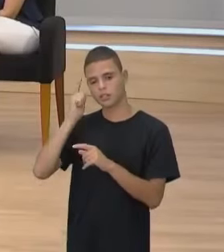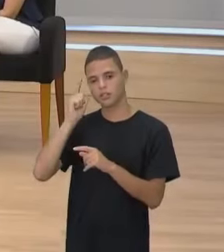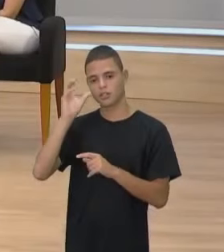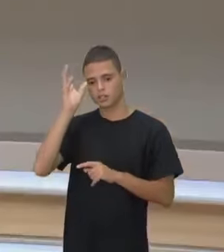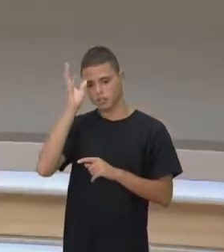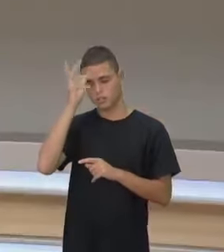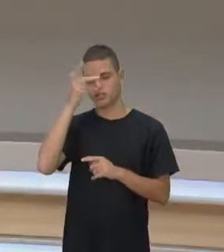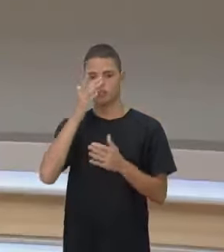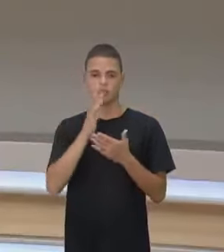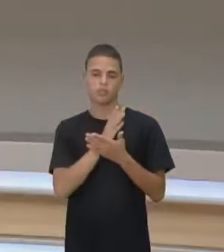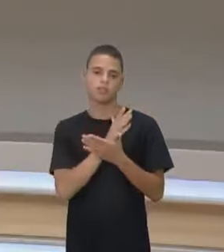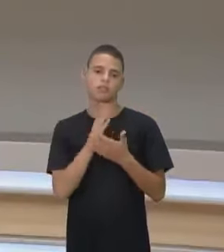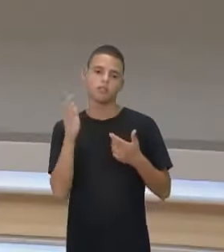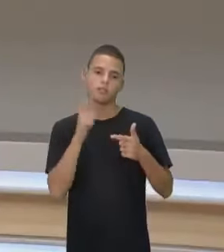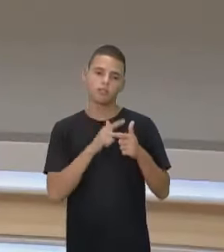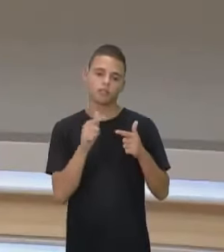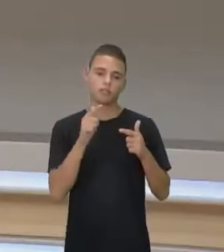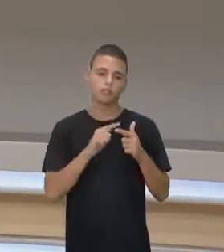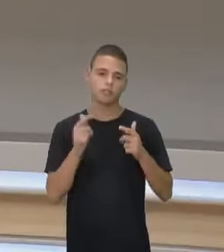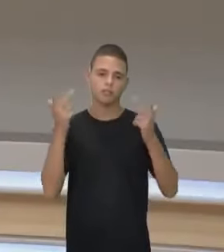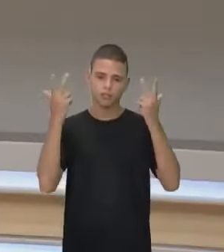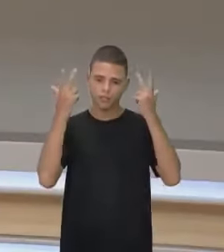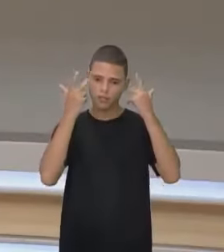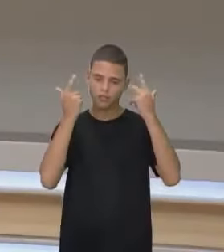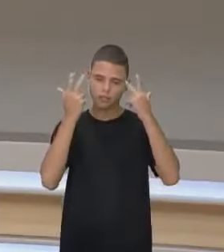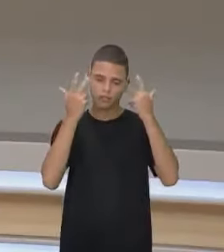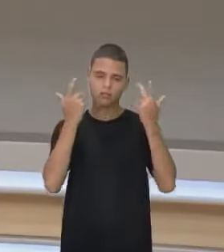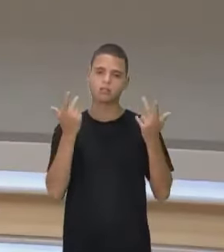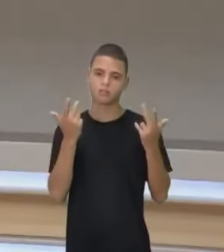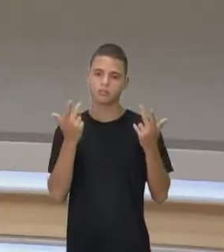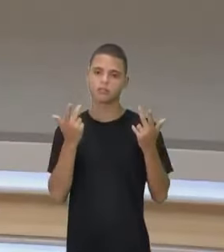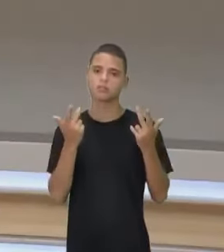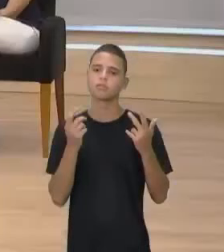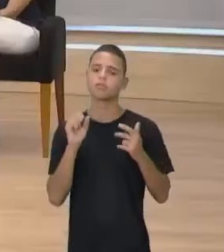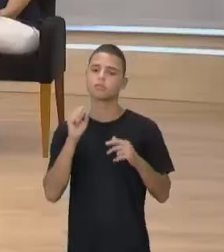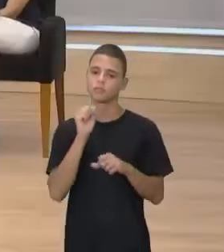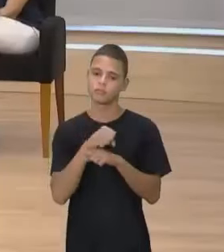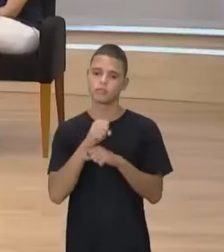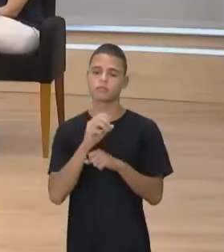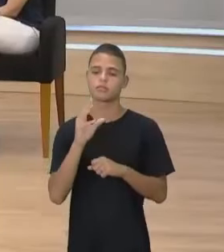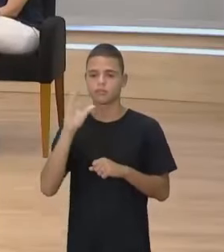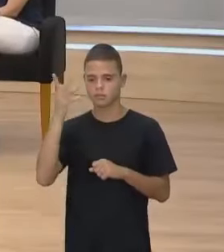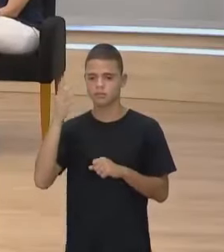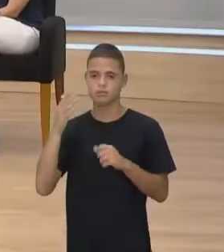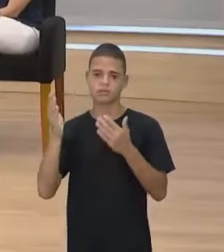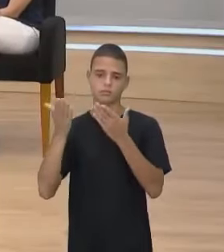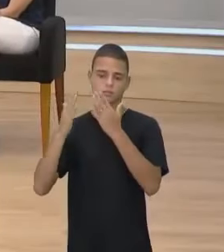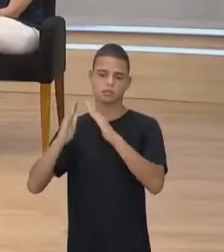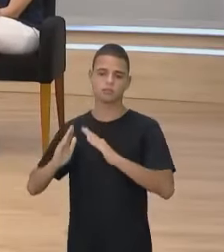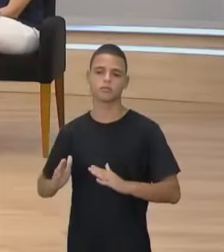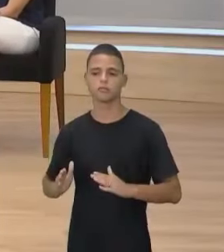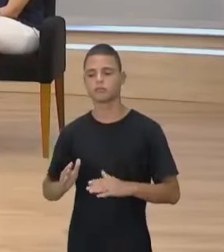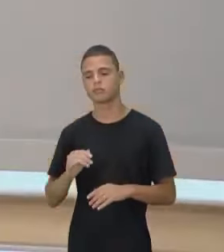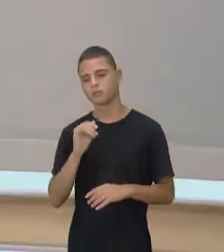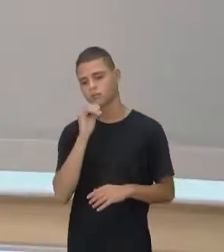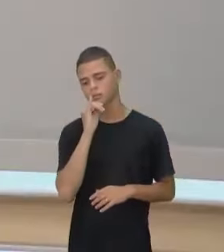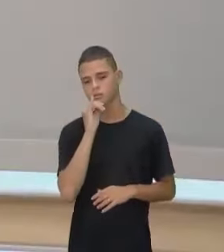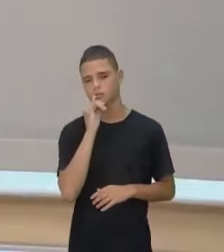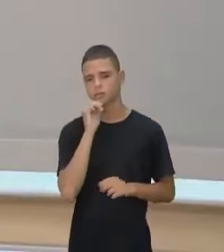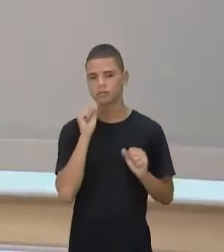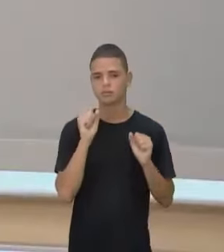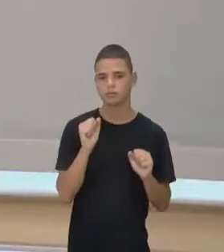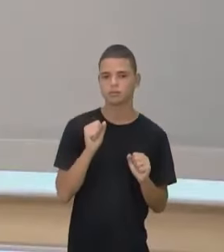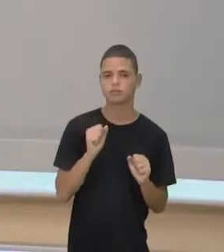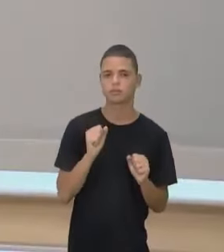esses problemas com seus recursos próprios. Isso é desastre. E desastre, a gente pode dizer que desastre é sinônimo